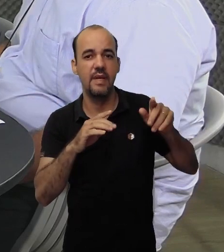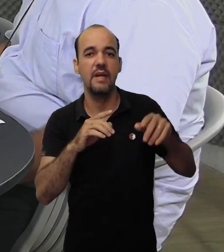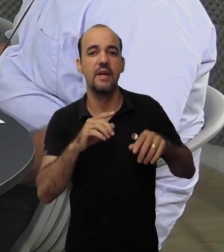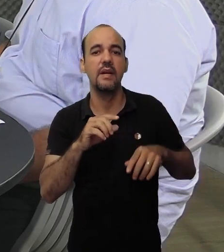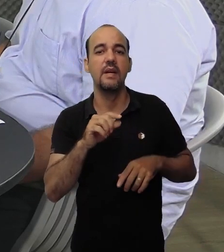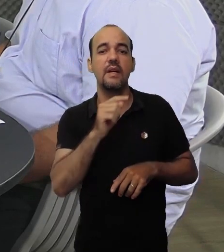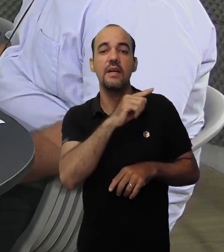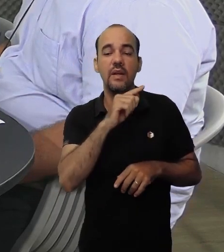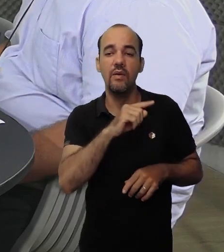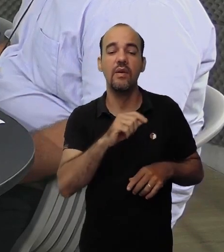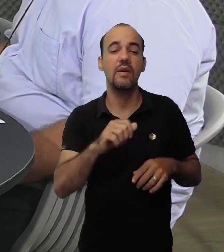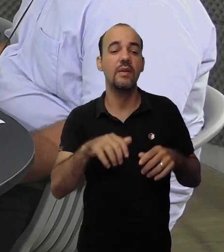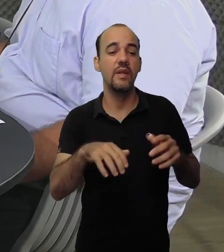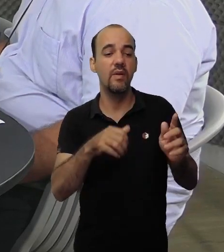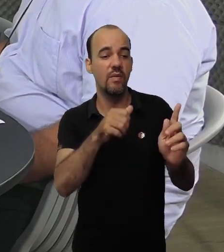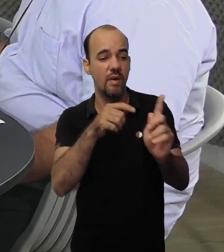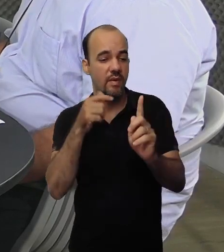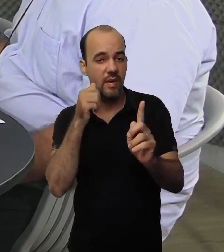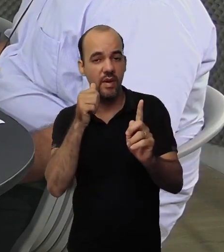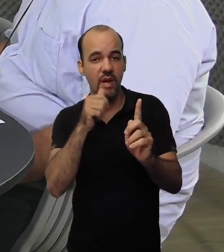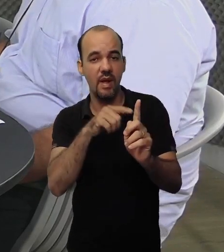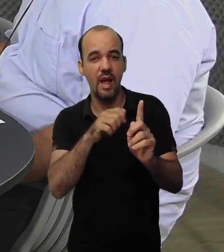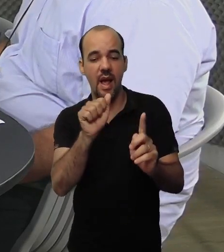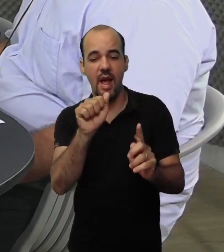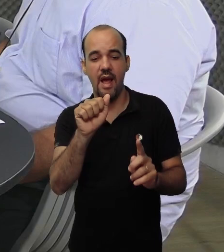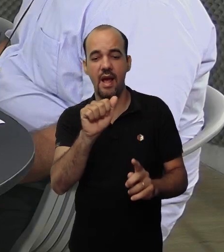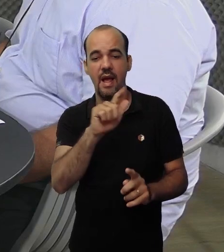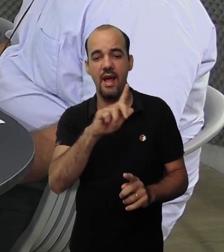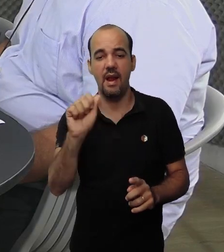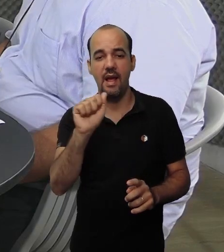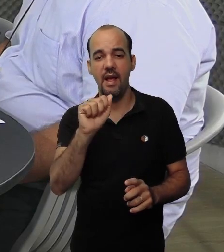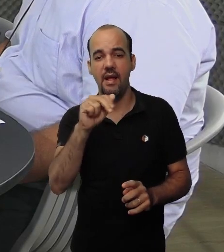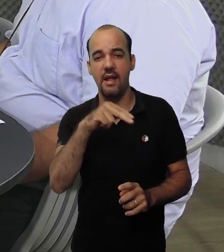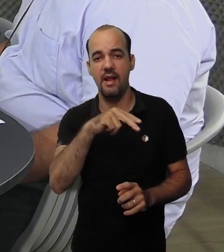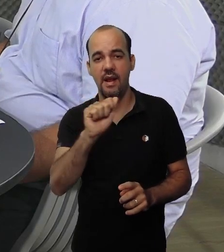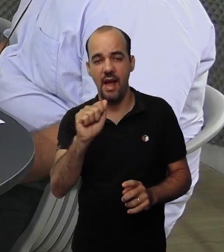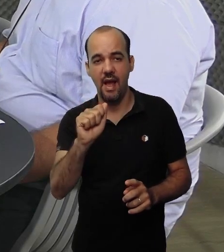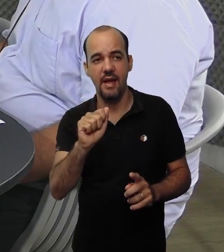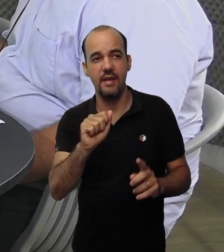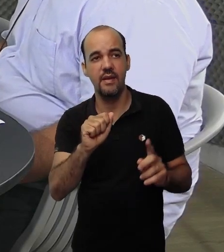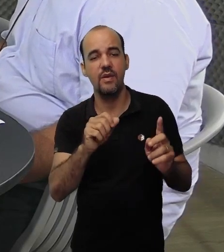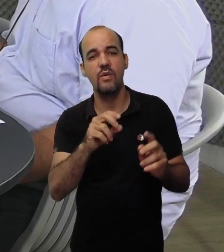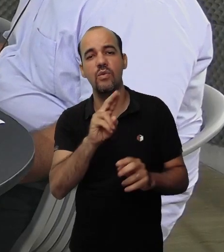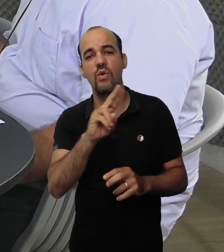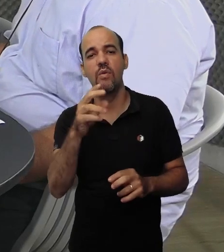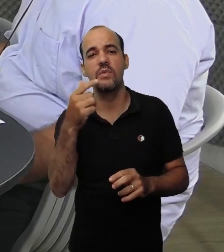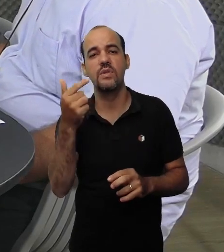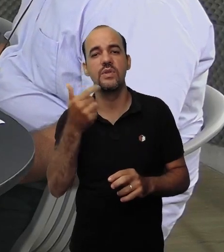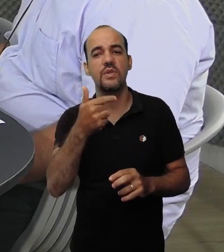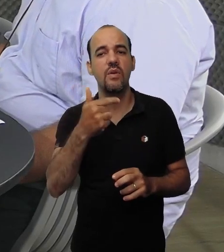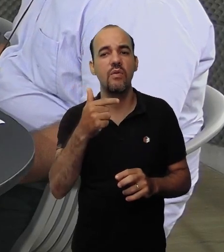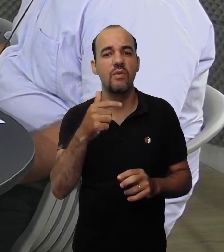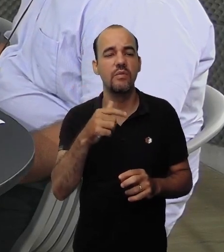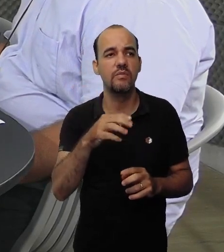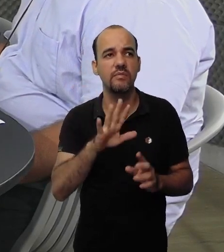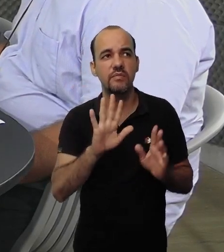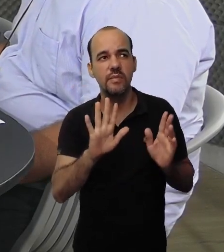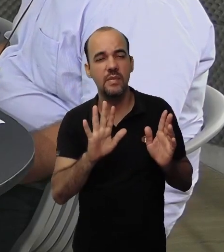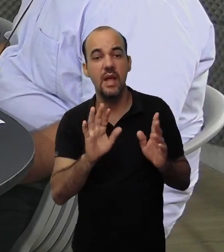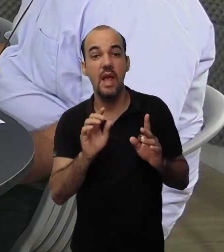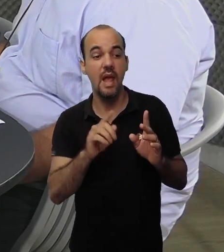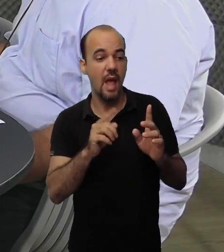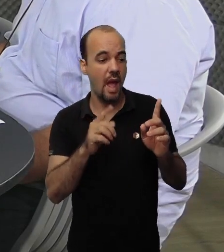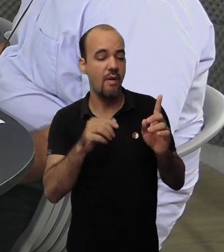da Escola Técnica Alcides Nascimento Lins. Sobrenome? Rapaz, é a Lana... Noblar? É